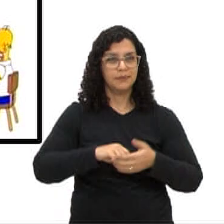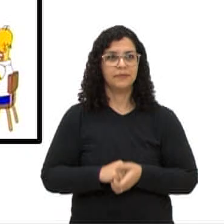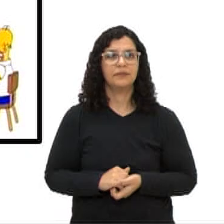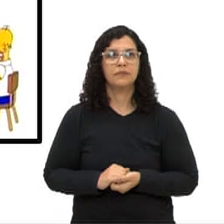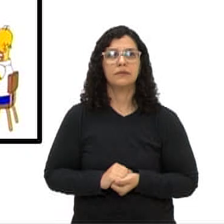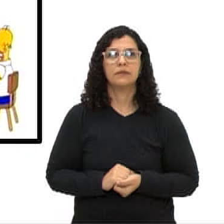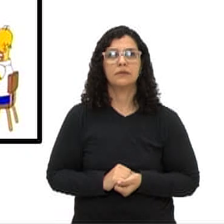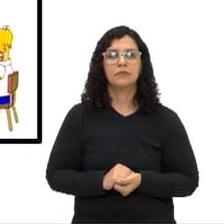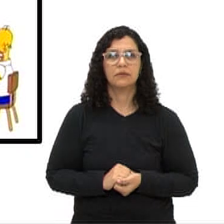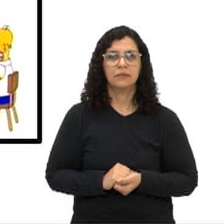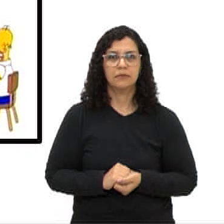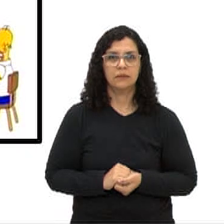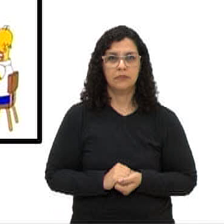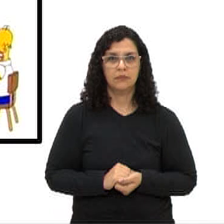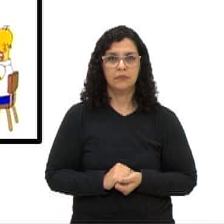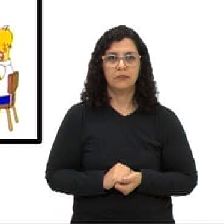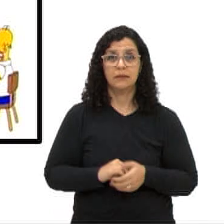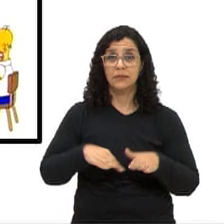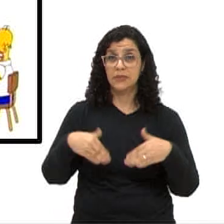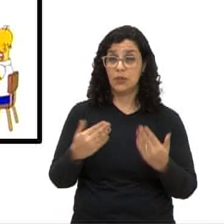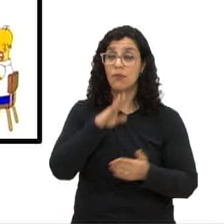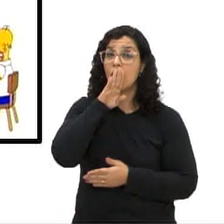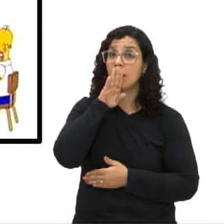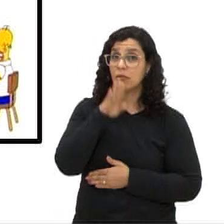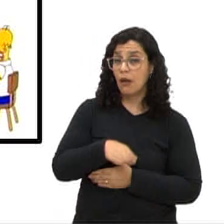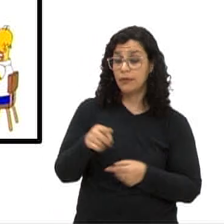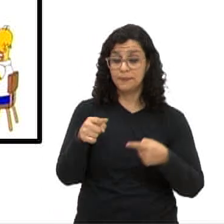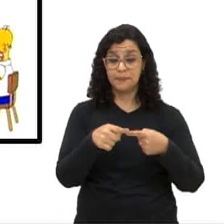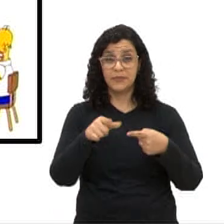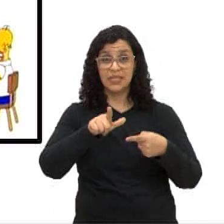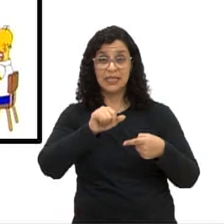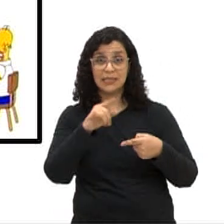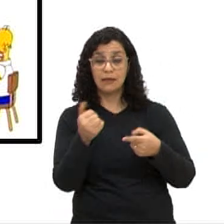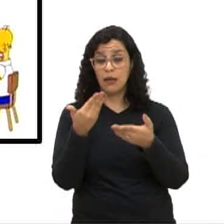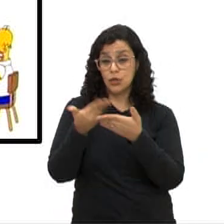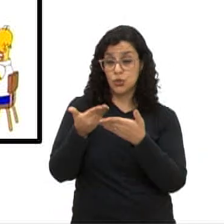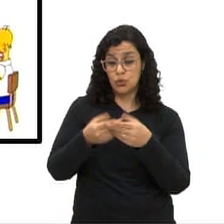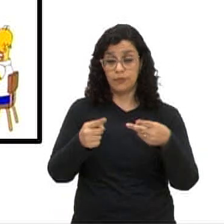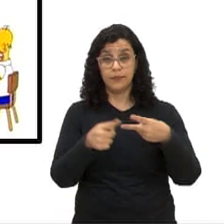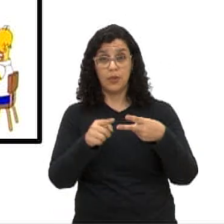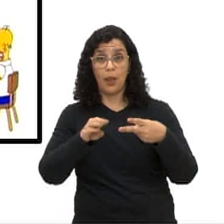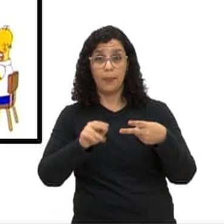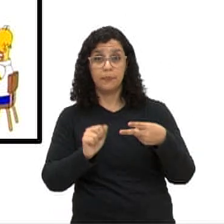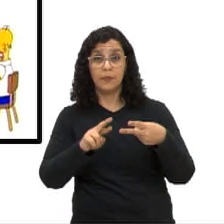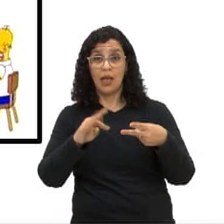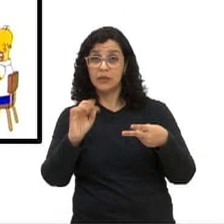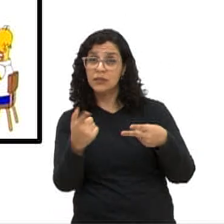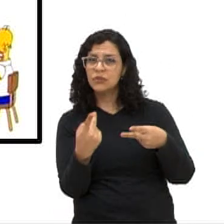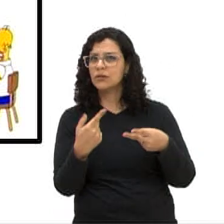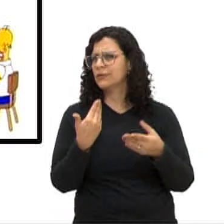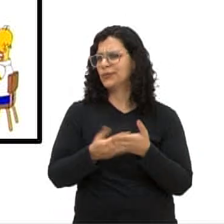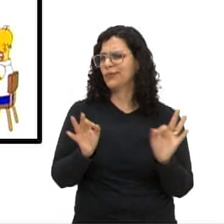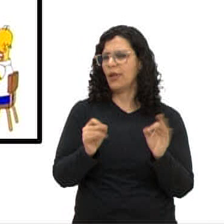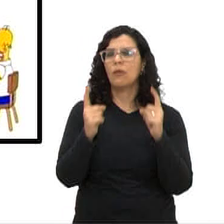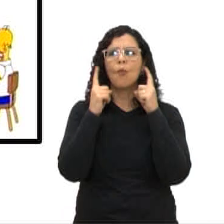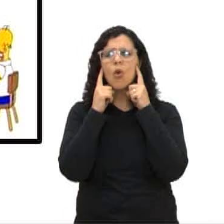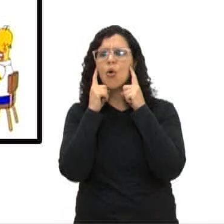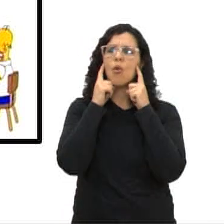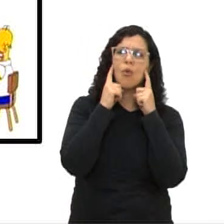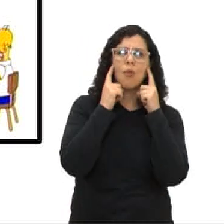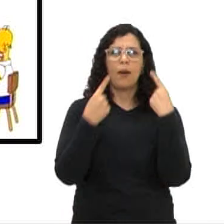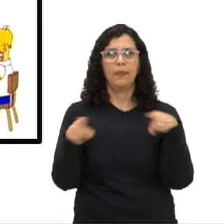não é muito estudioso, escuta música. Então, à tarde, a Lisa estuda e o Bart, que não é muito estudioso, escuta